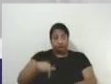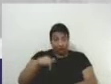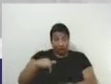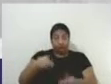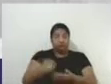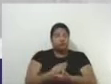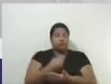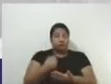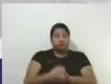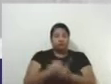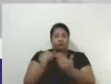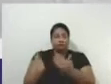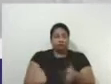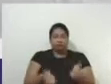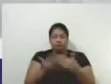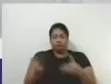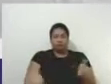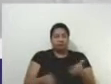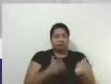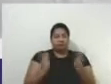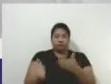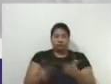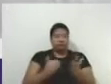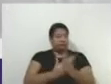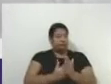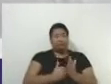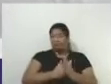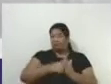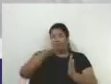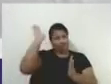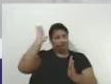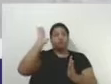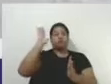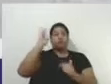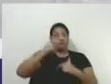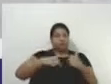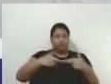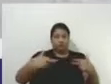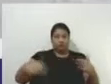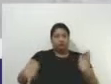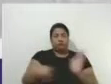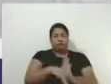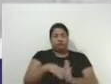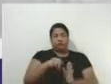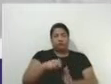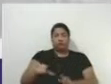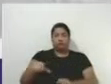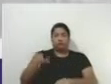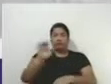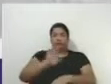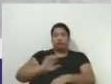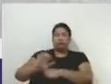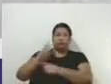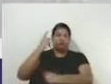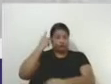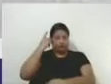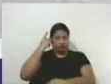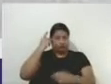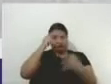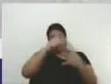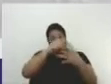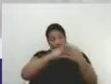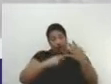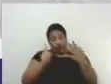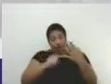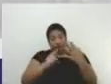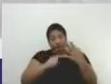subprodutos do mel no Estado de São Paulo, está entre a terceira e quarta maior produtora do Brasil, e